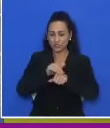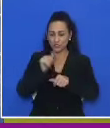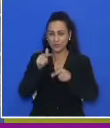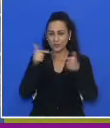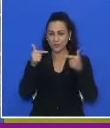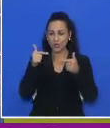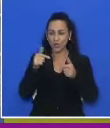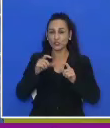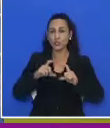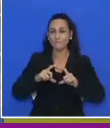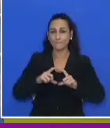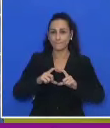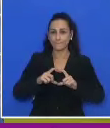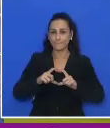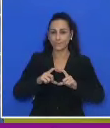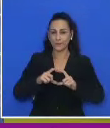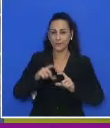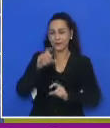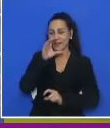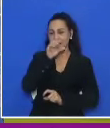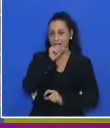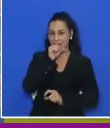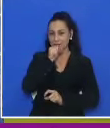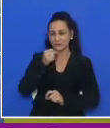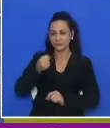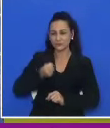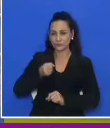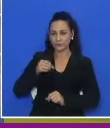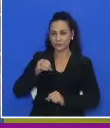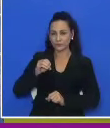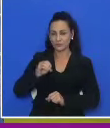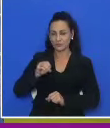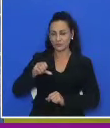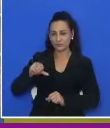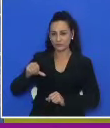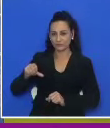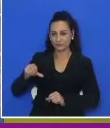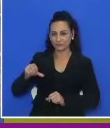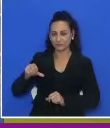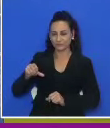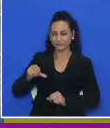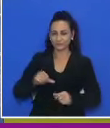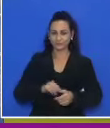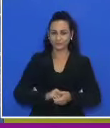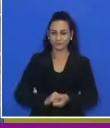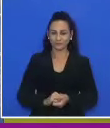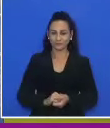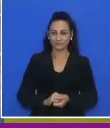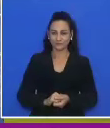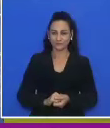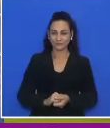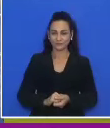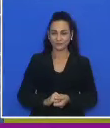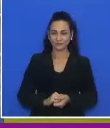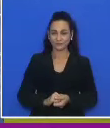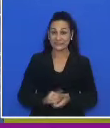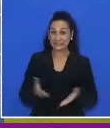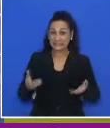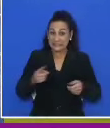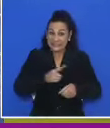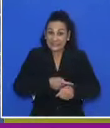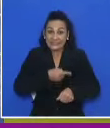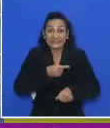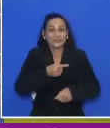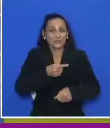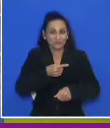vem. Bola laranja, 09. Laranja, 09. E